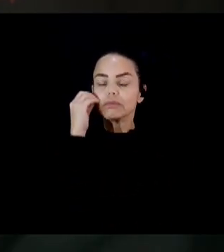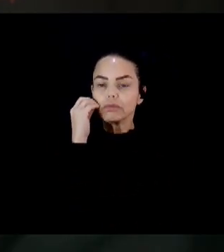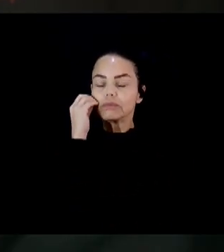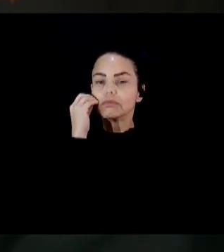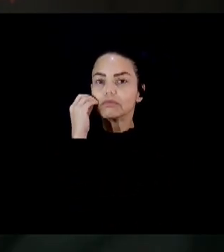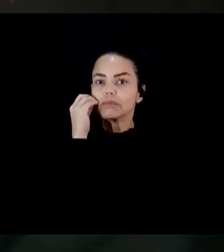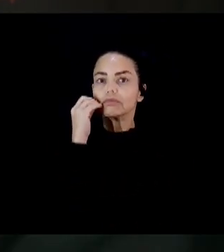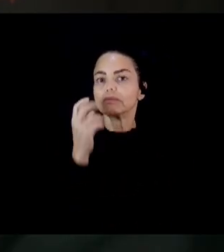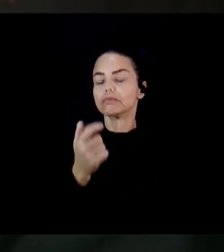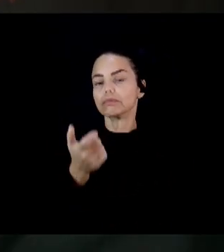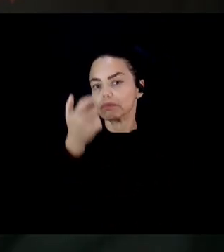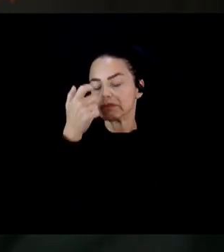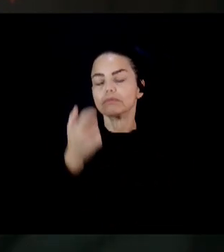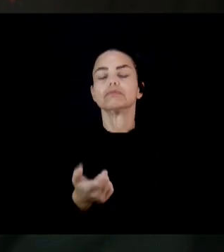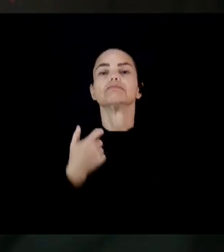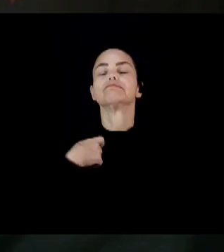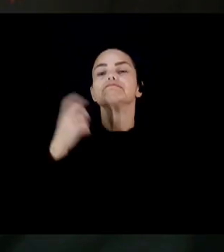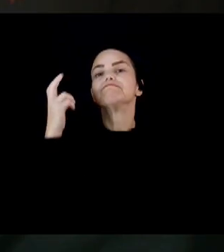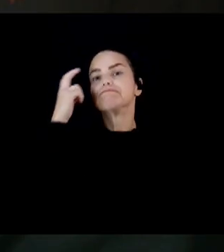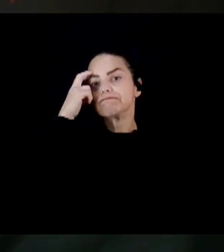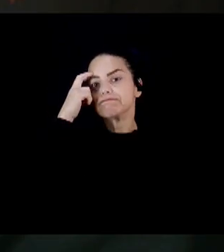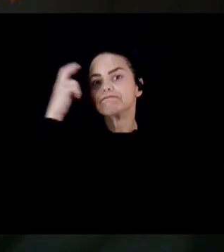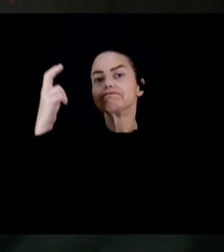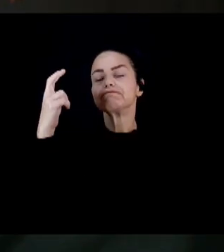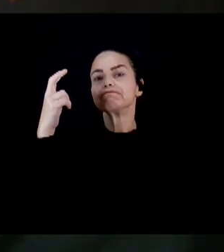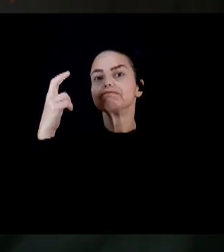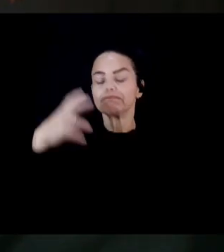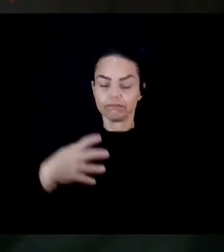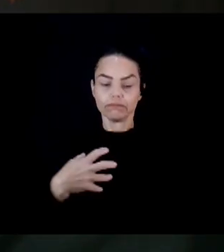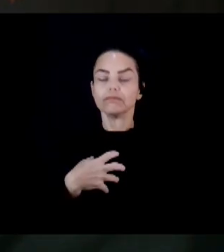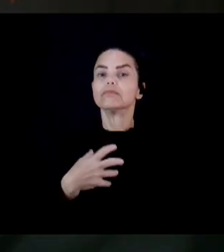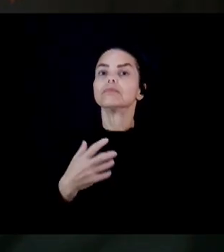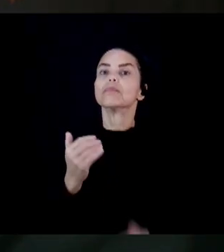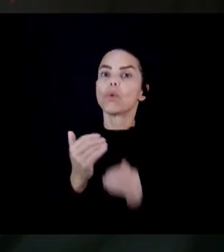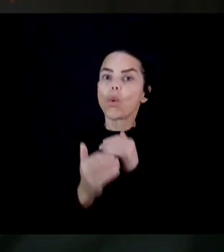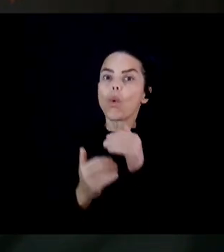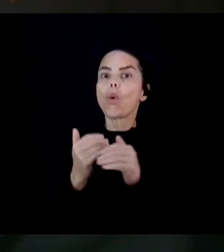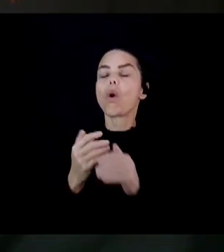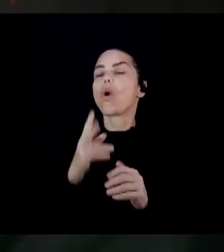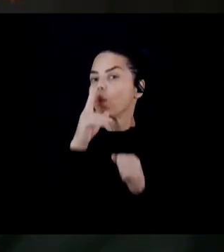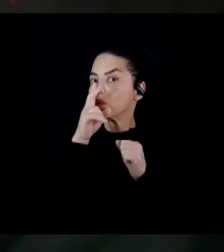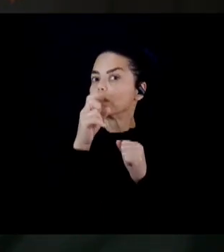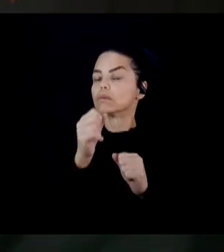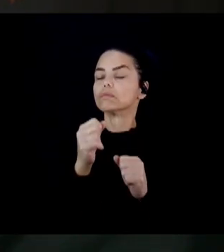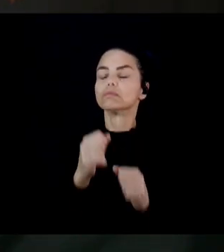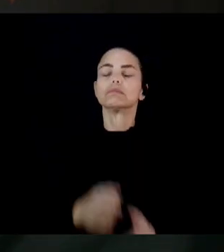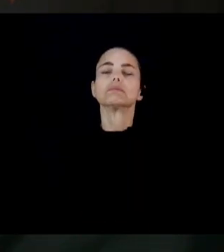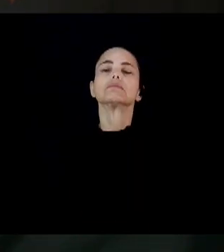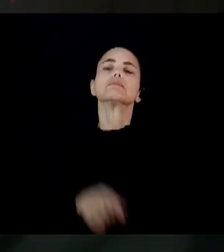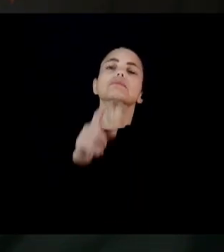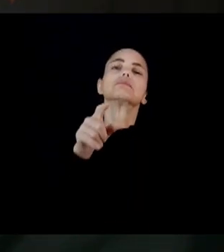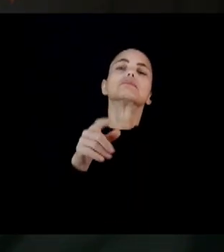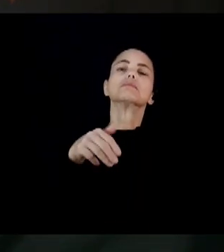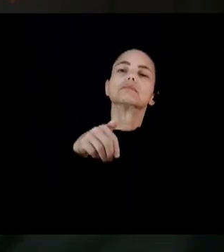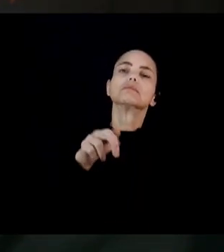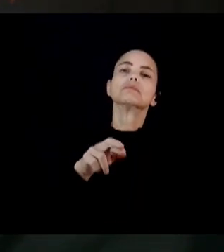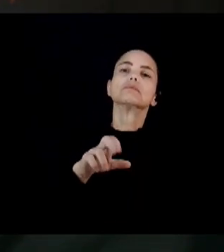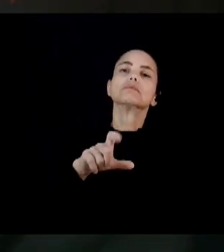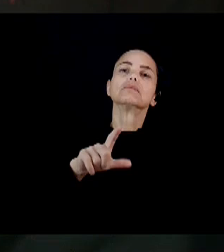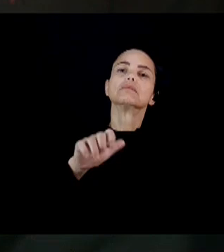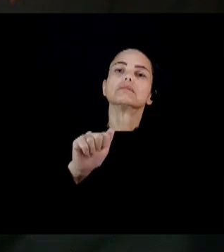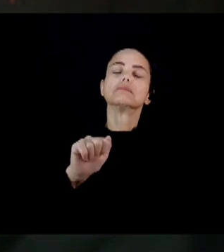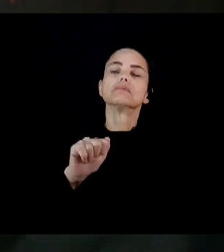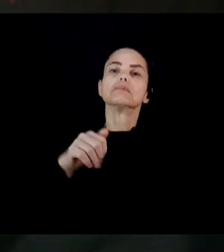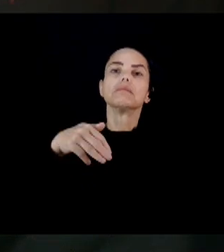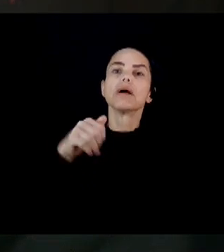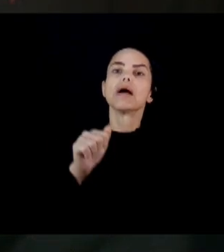inteligência emocional, elas costumam fortalecer ao longo dos anos, né? Então, Marcela, com o passar dos anos,